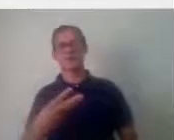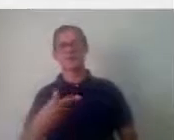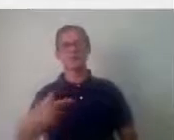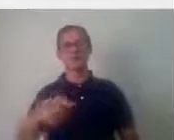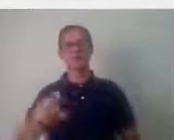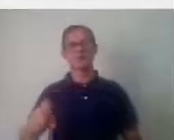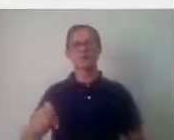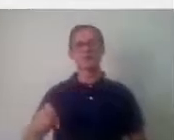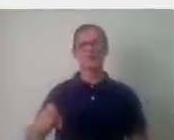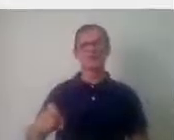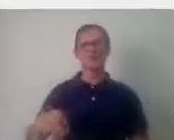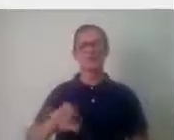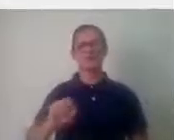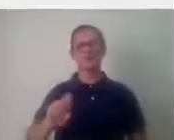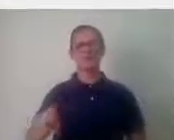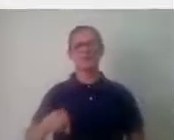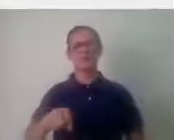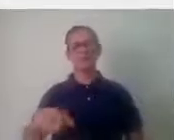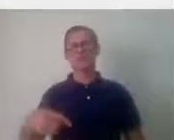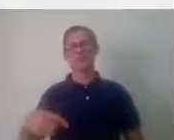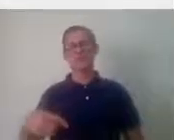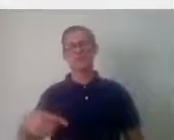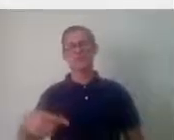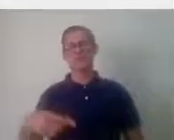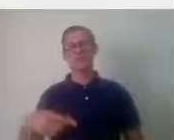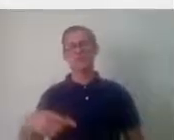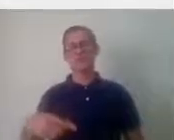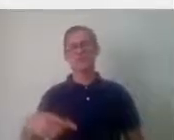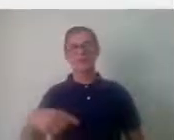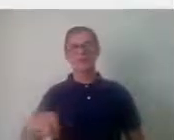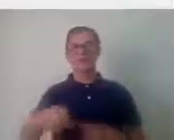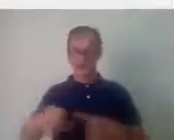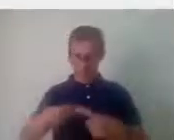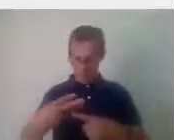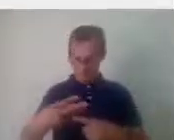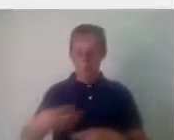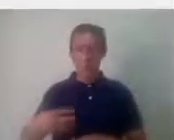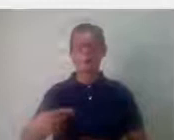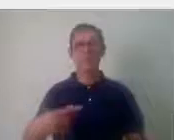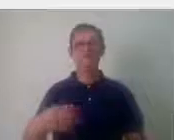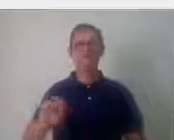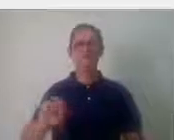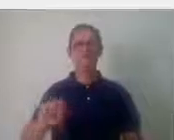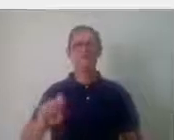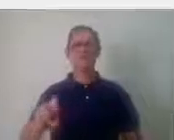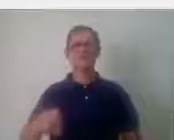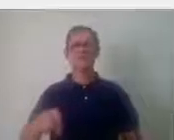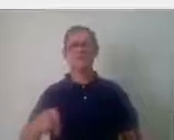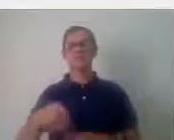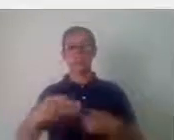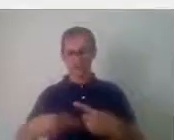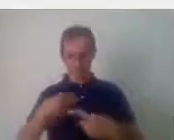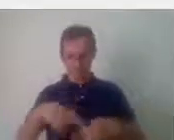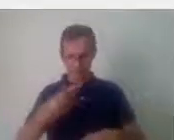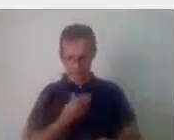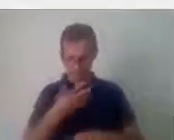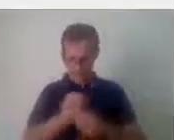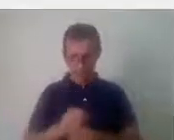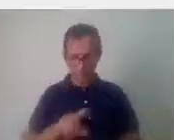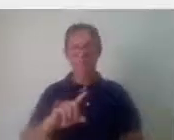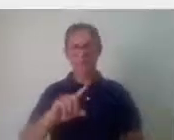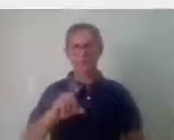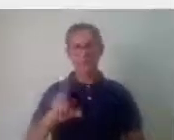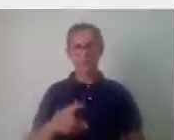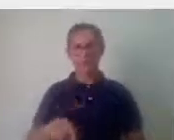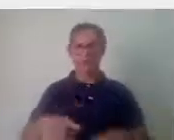32x. 8x vezes menos x ao quadrado, menos 8x ao cubo. E aí, a gente calcula a integral